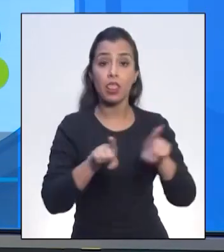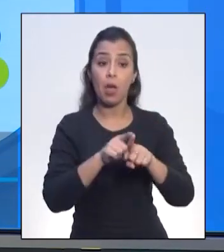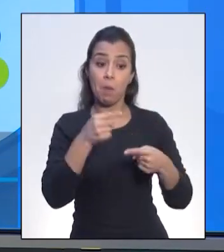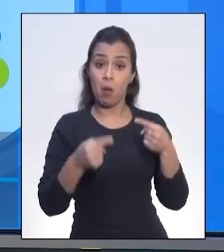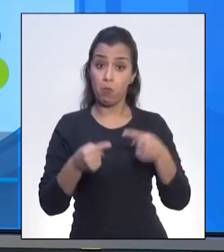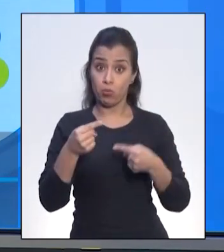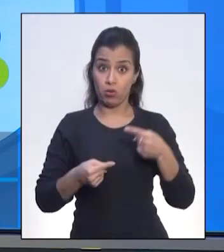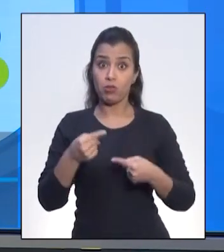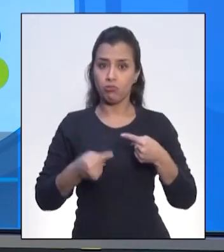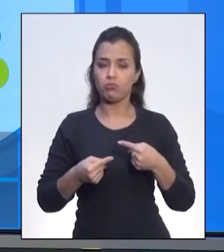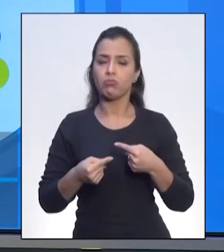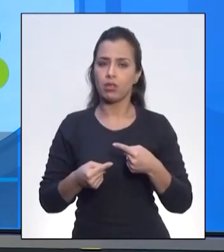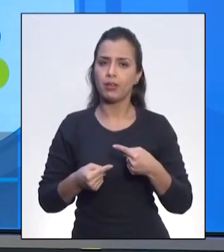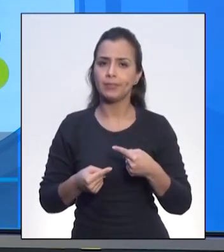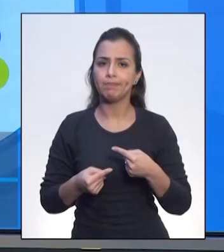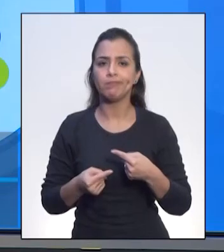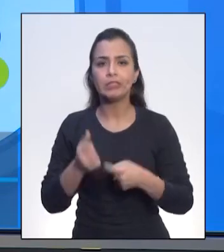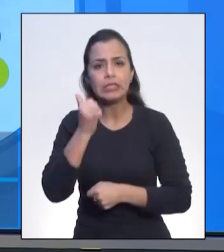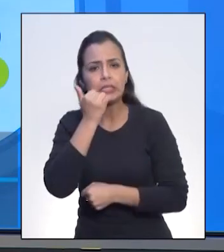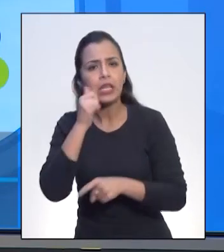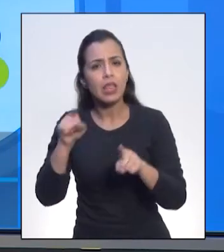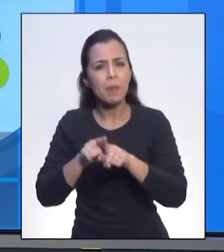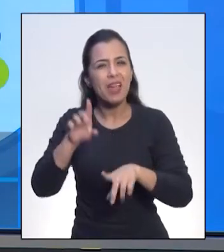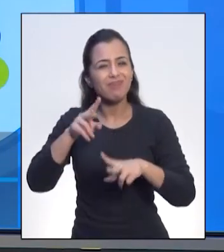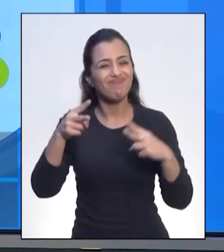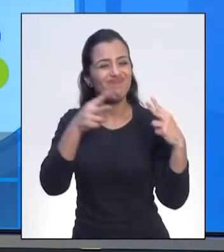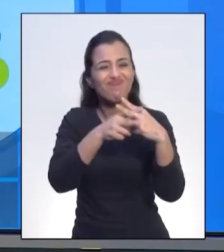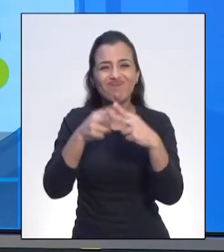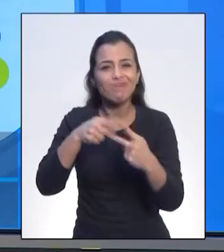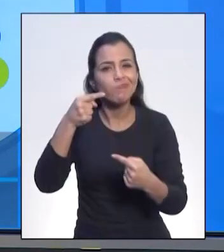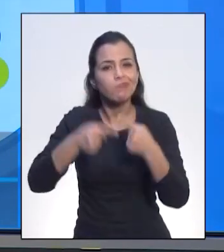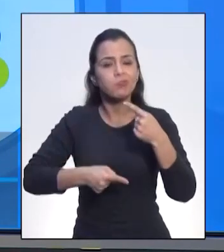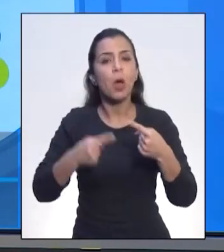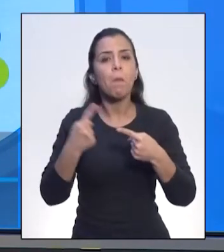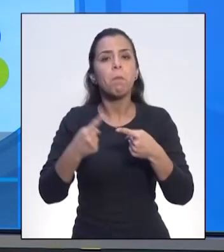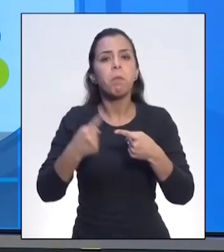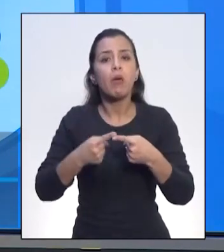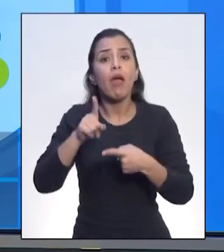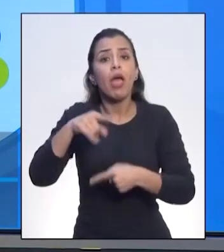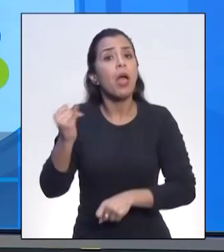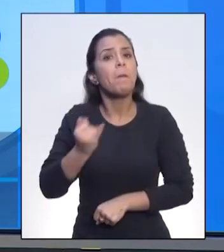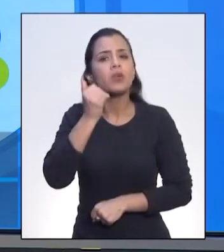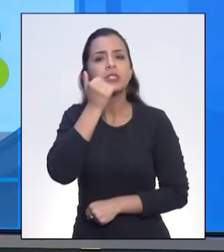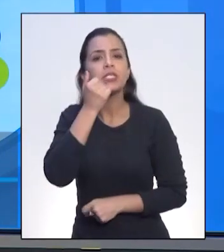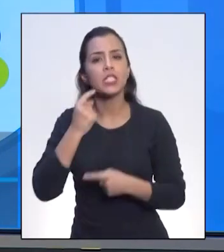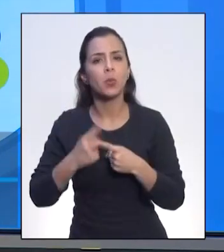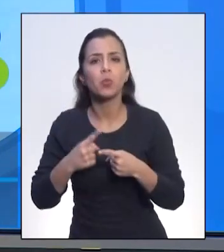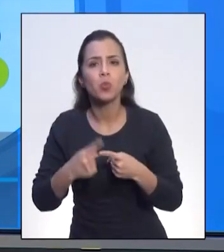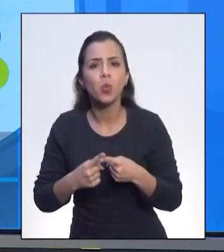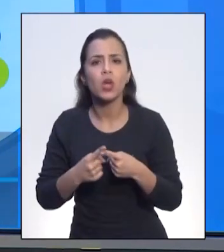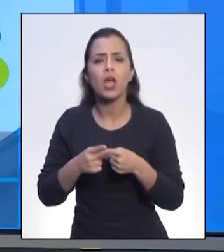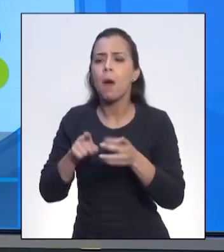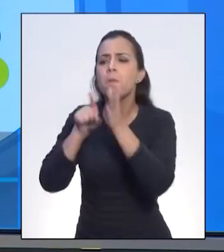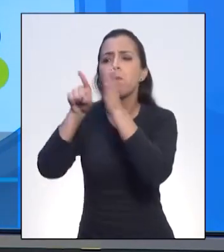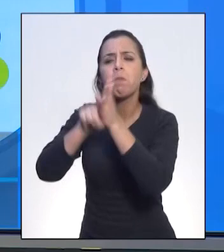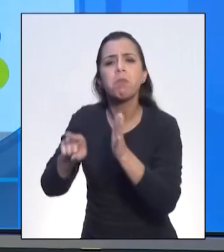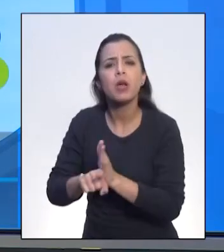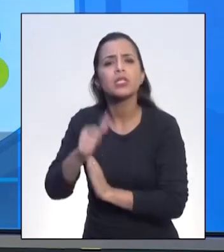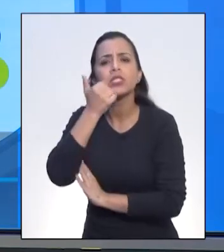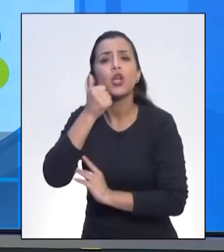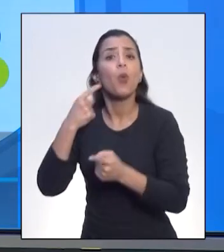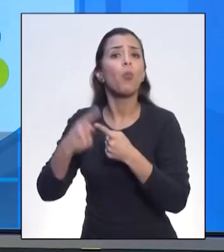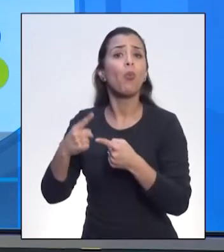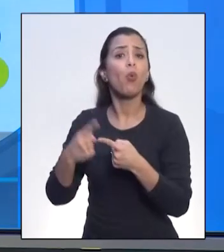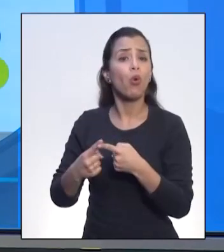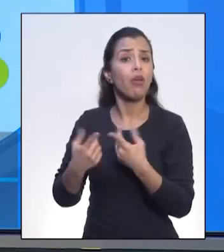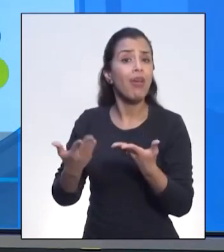Ciência e política têm entrado em alguns momentos até em conflito, né, sobre qual que é o papel da ciência, né, o questionamento científico, que não